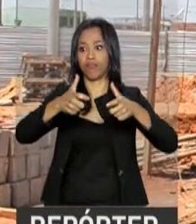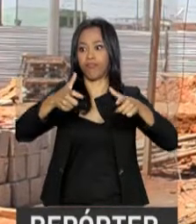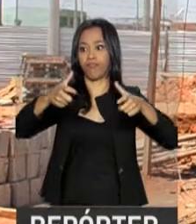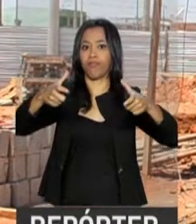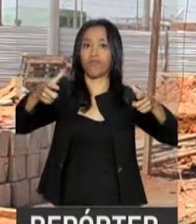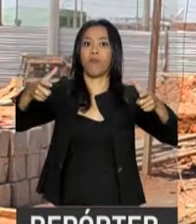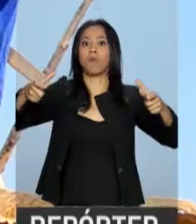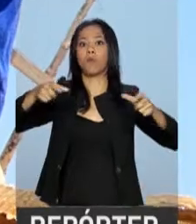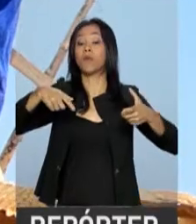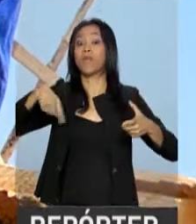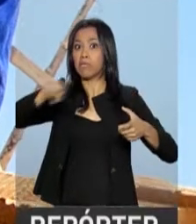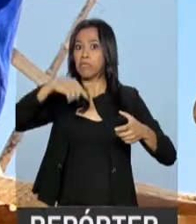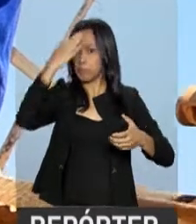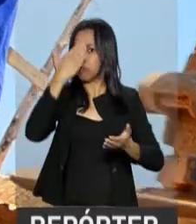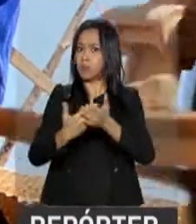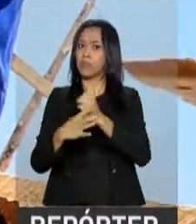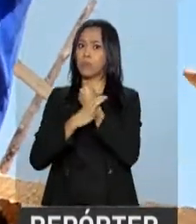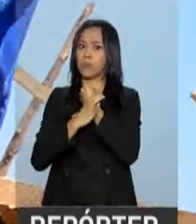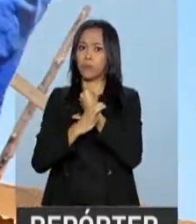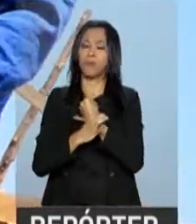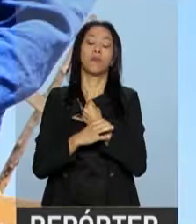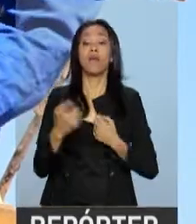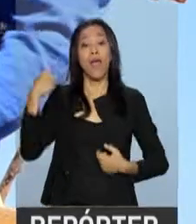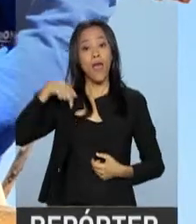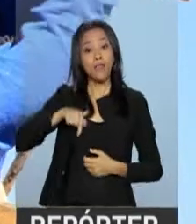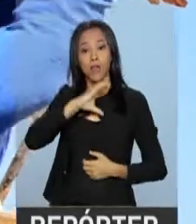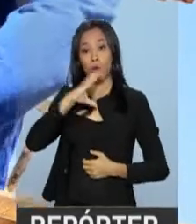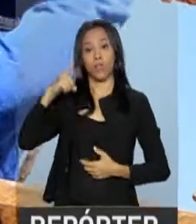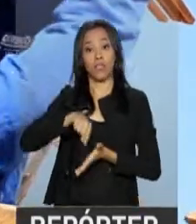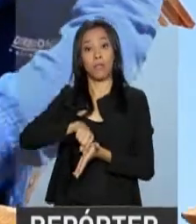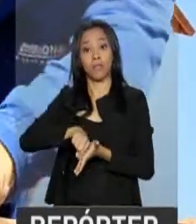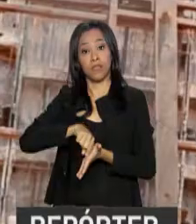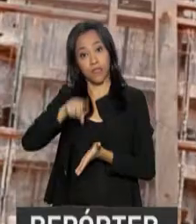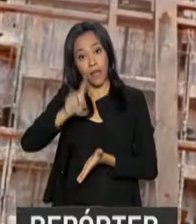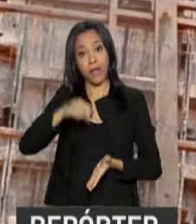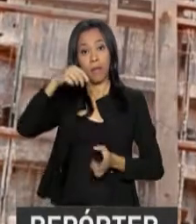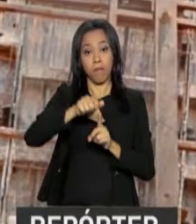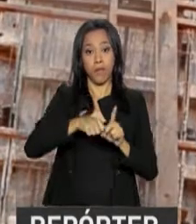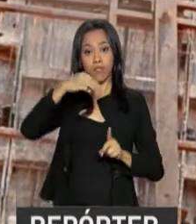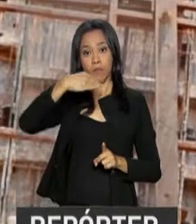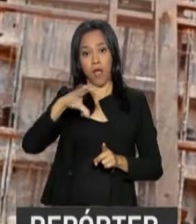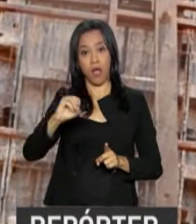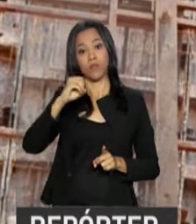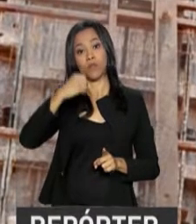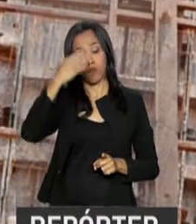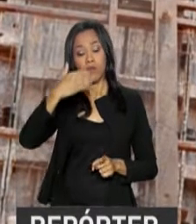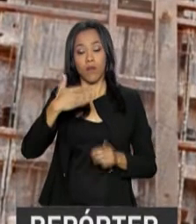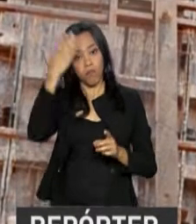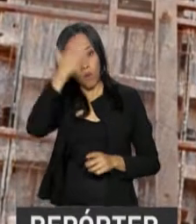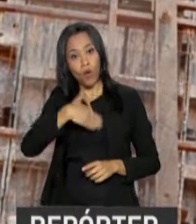da confiança do setor segundo a coordenação da pesquisa o resultado de março mostra que a confiança empresarial